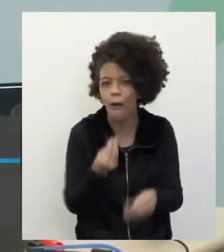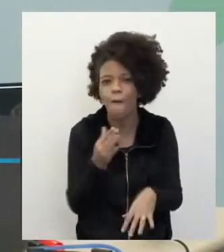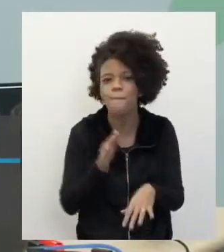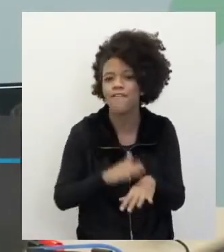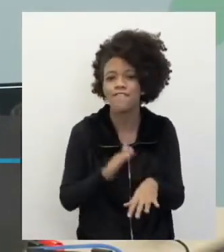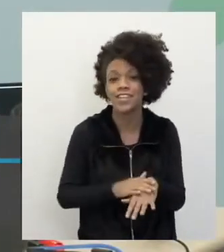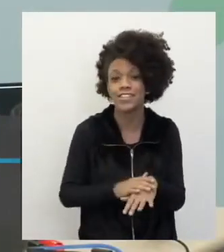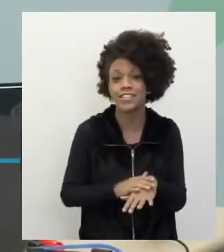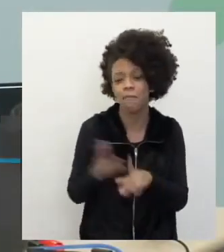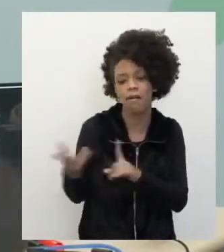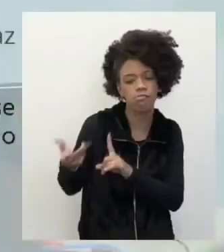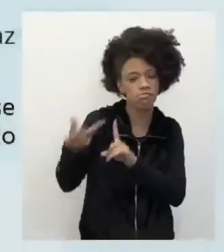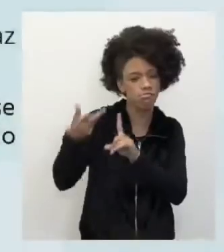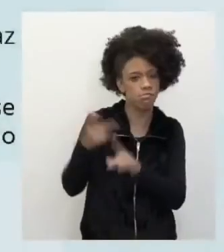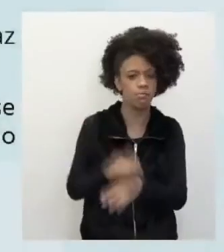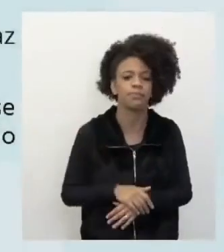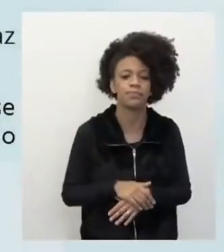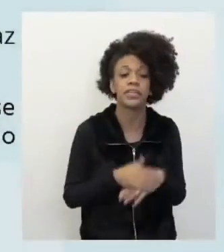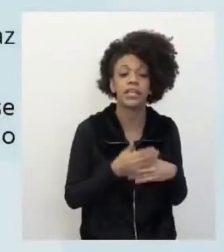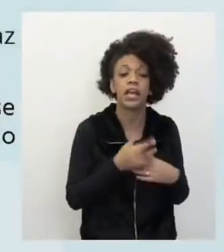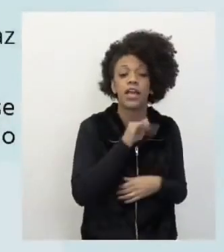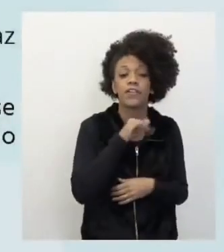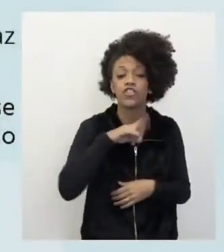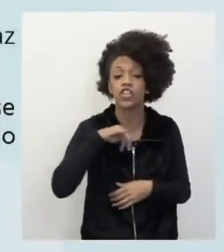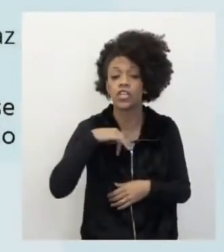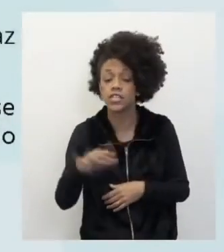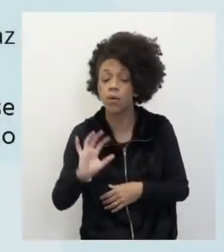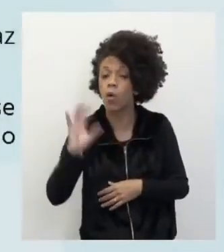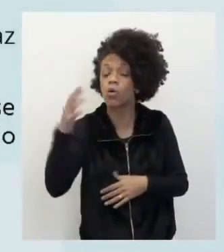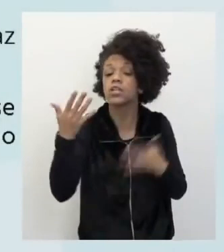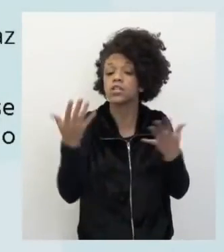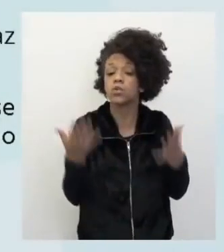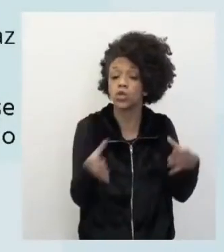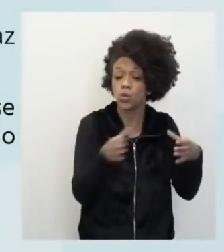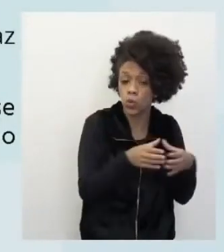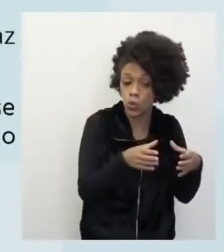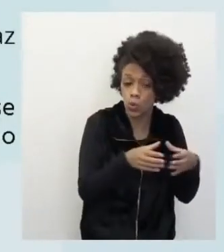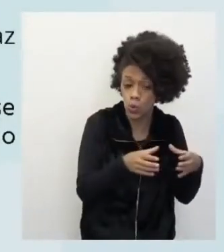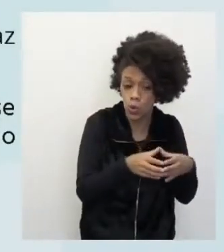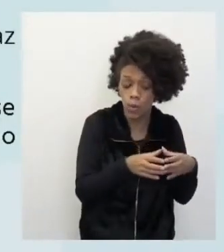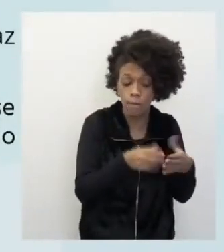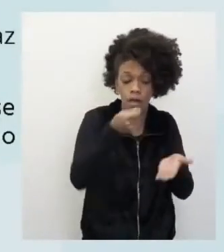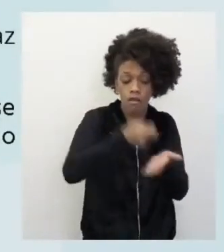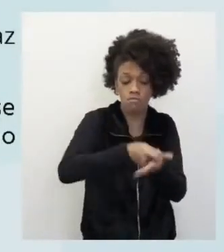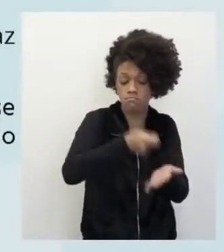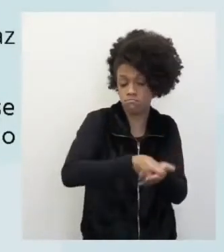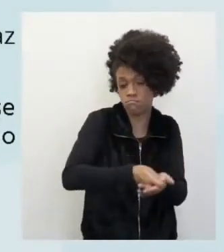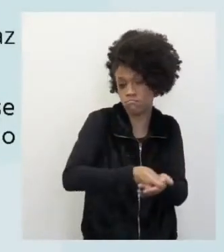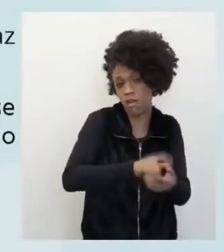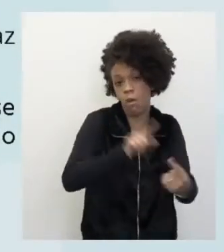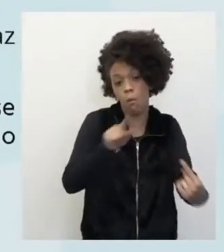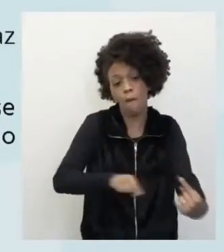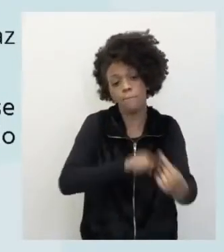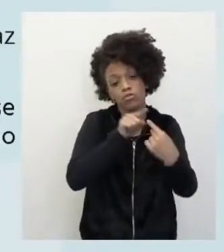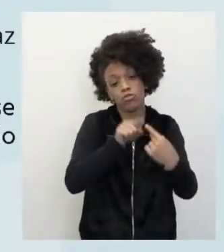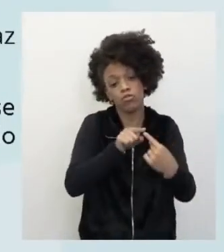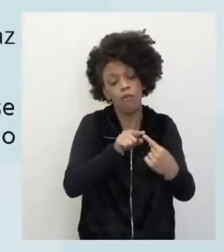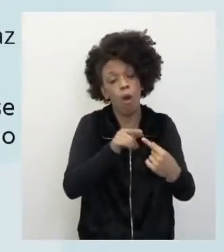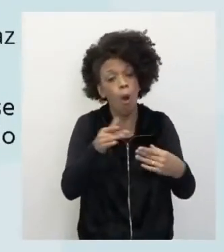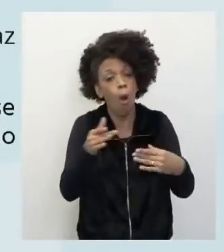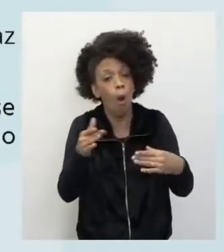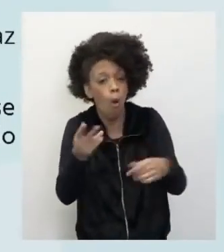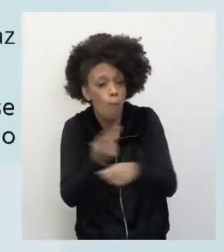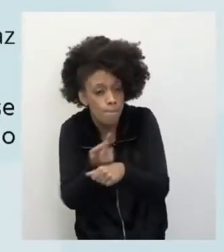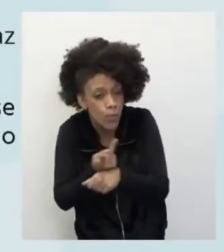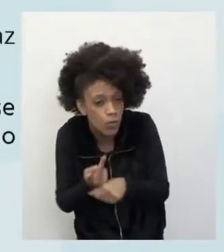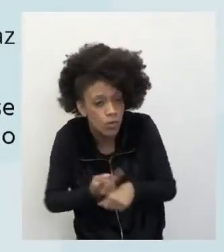convencê-lo. E a reivindicação ocorre quando um grupo se mobiliza a fim de exigir algo ou buscar a solução